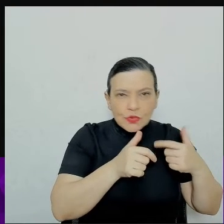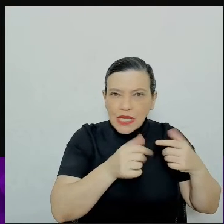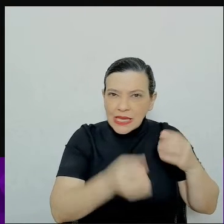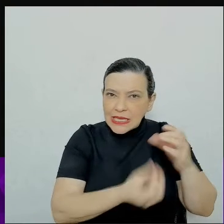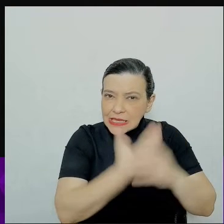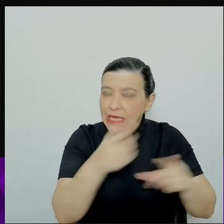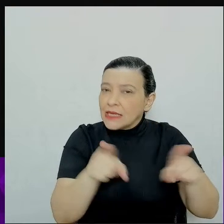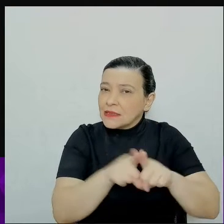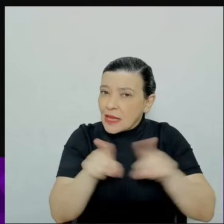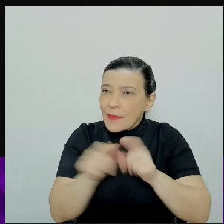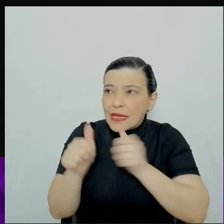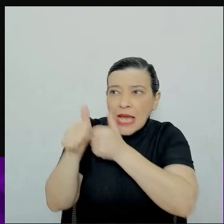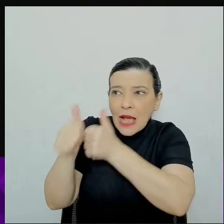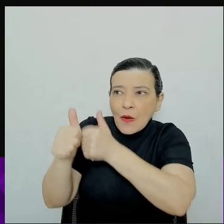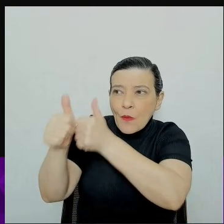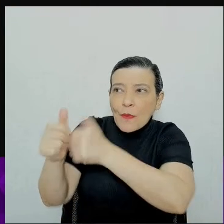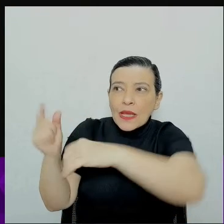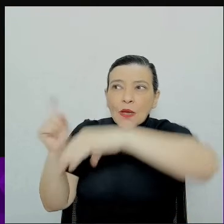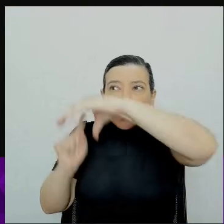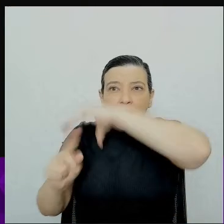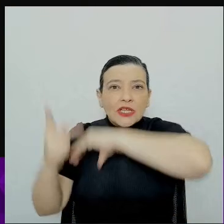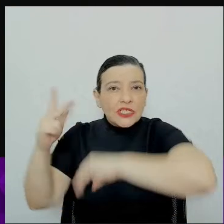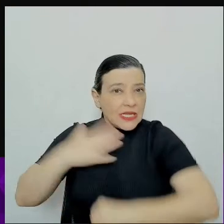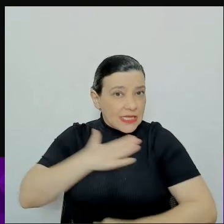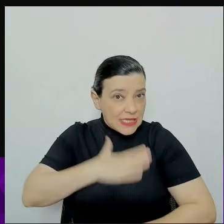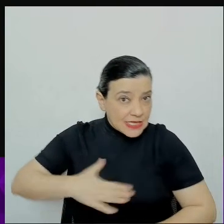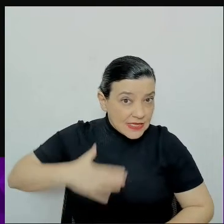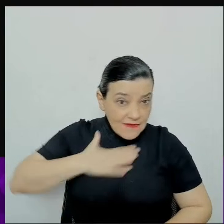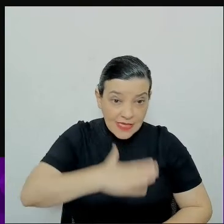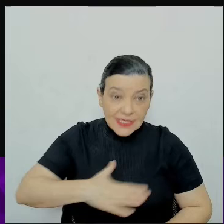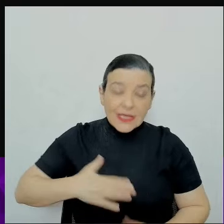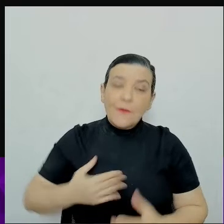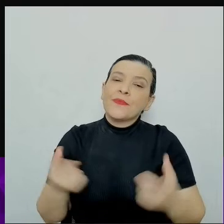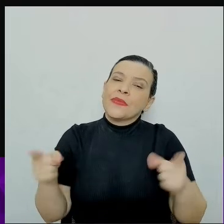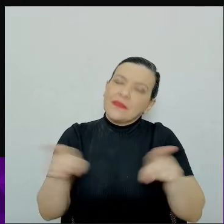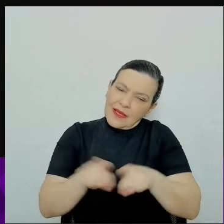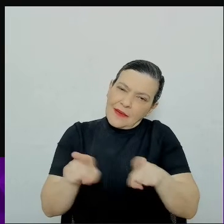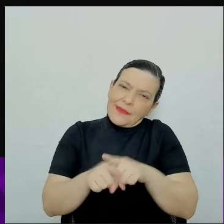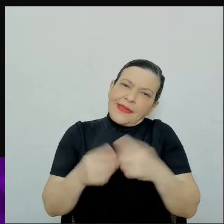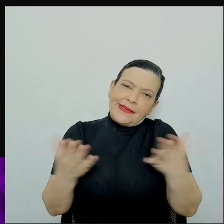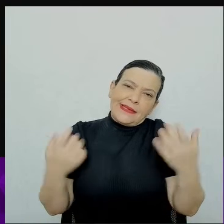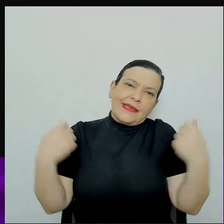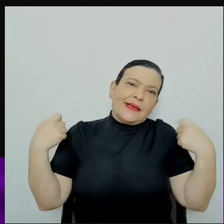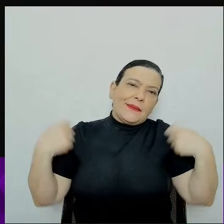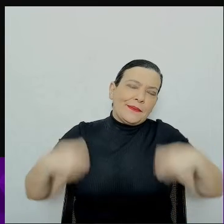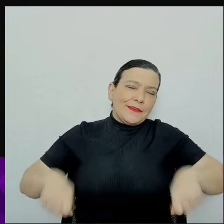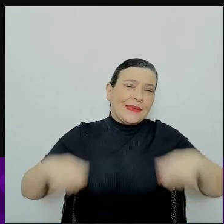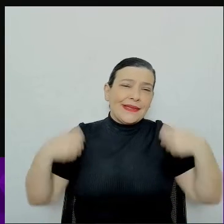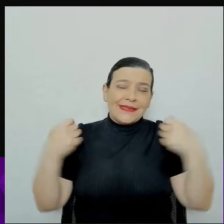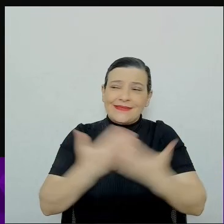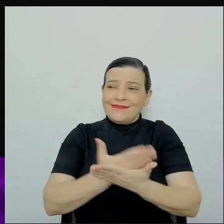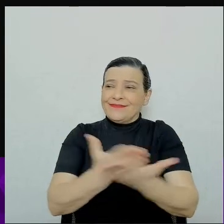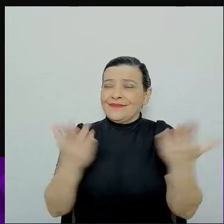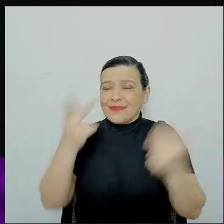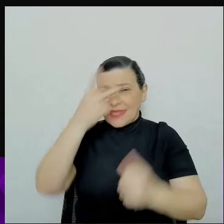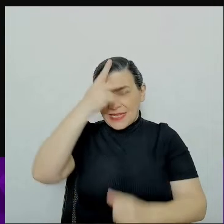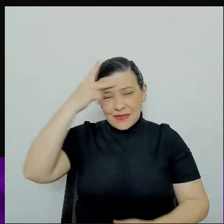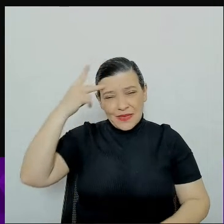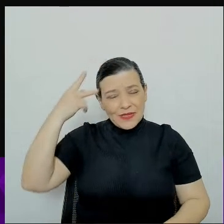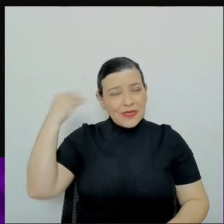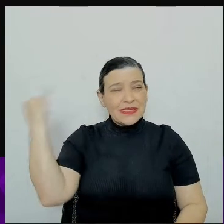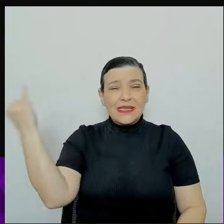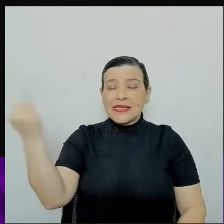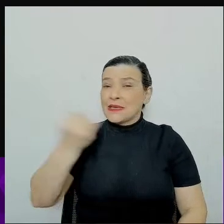essa mudança em toda a organização. Além também de, sem dúvida, mudar a cabeça das pessoas para olhar para o serviço de uma